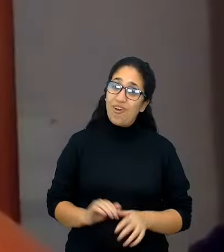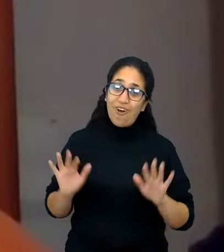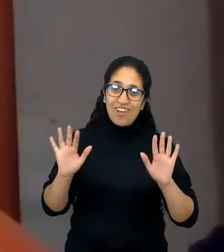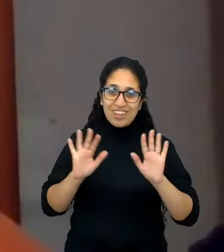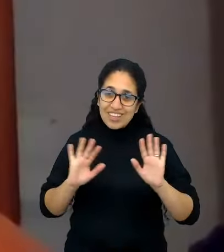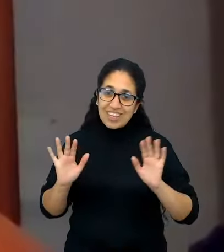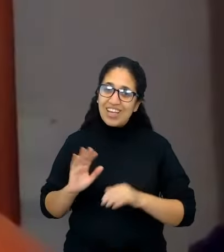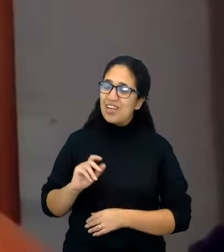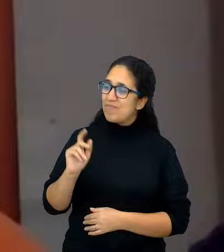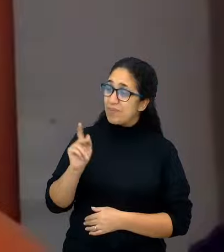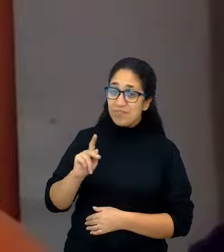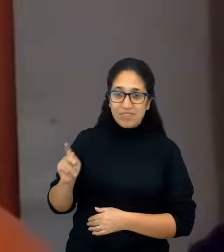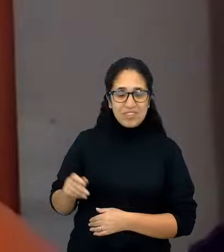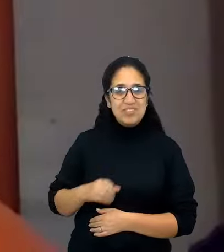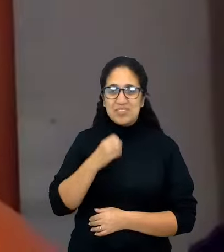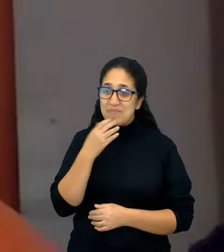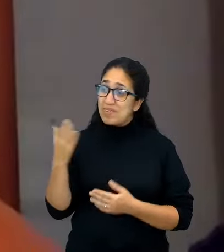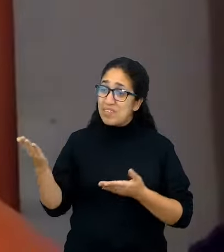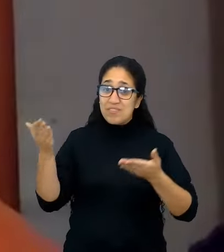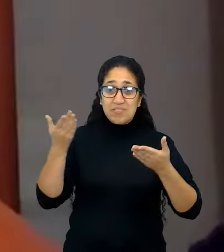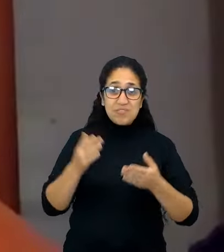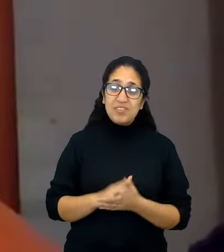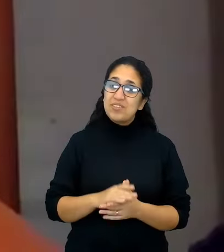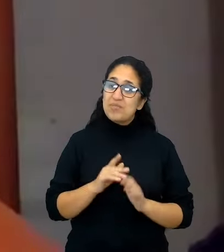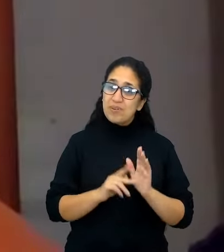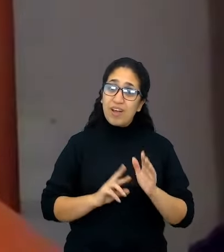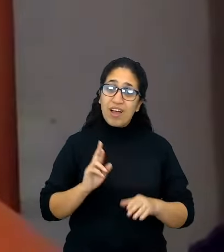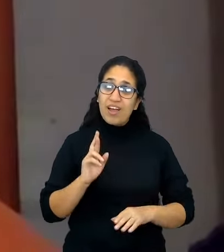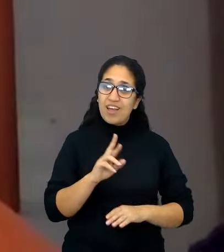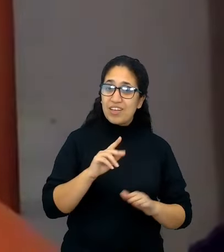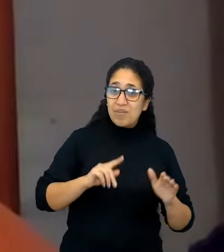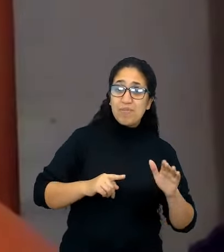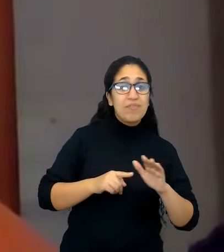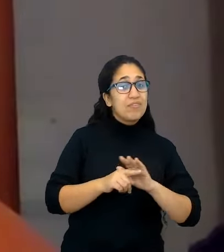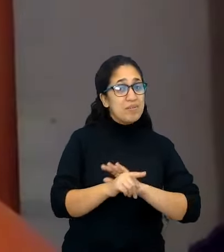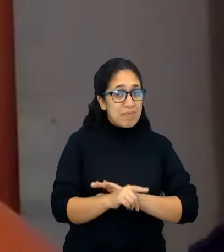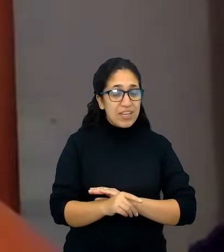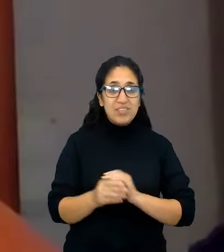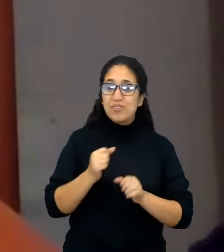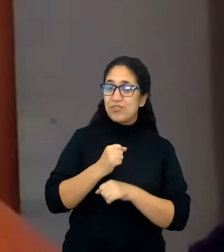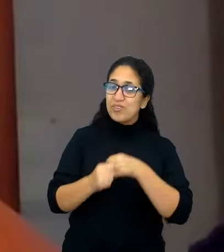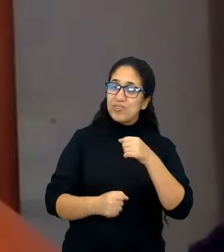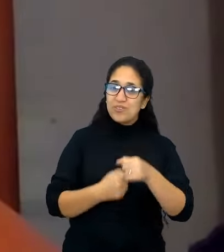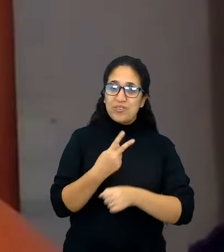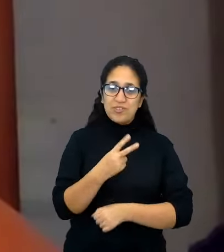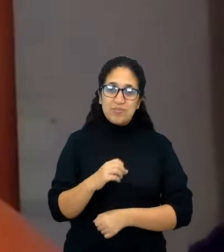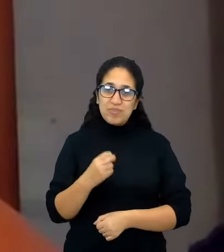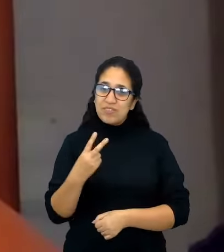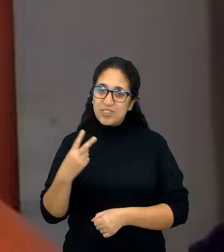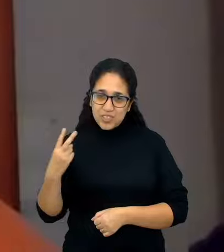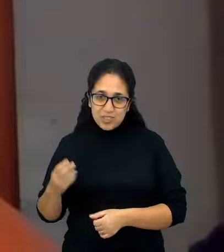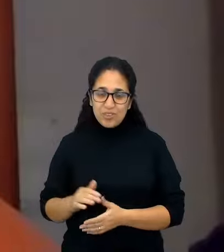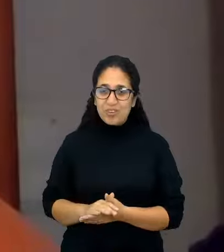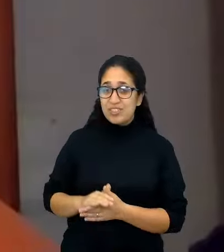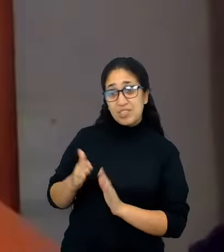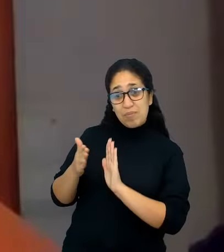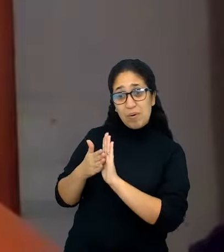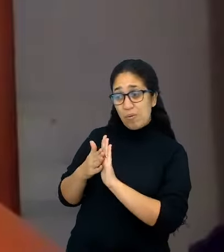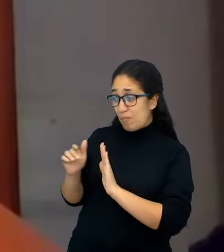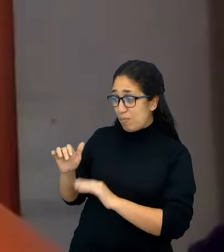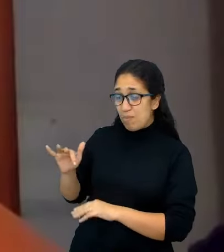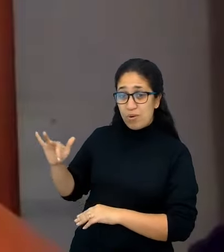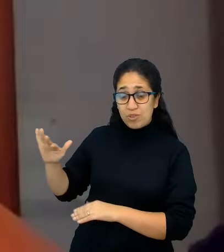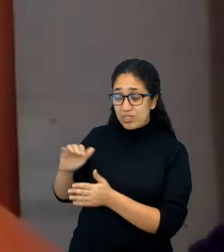Olá, professores. Sejam bem-vindos ao Programa de Recuperação e Aprofundamento de 2022, proposto pela